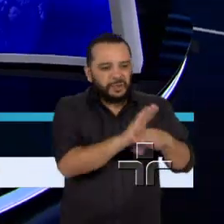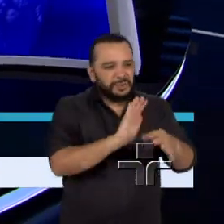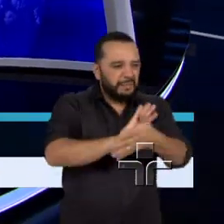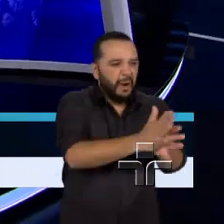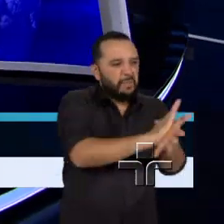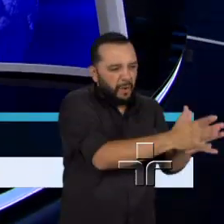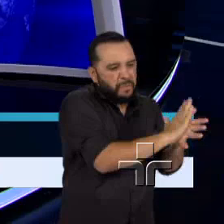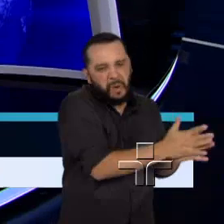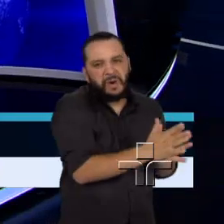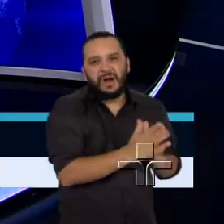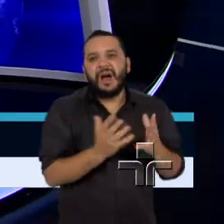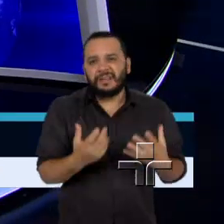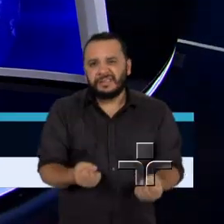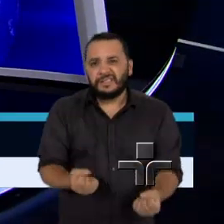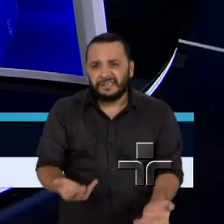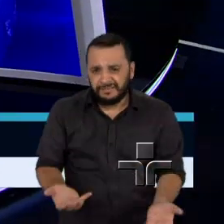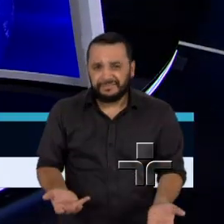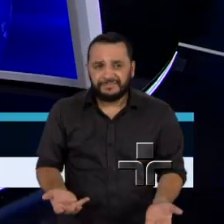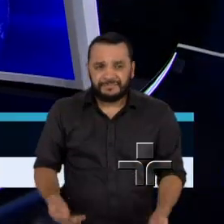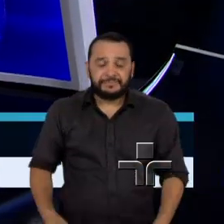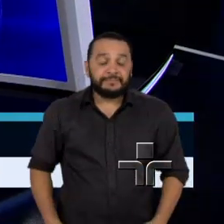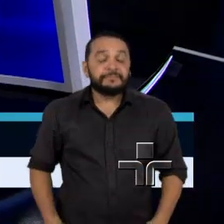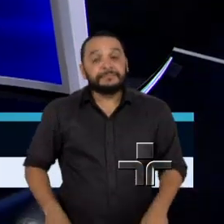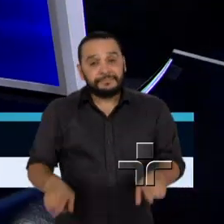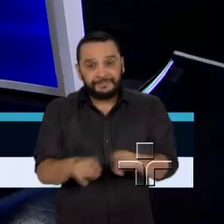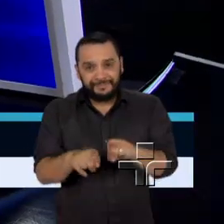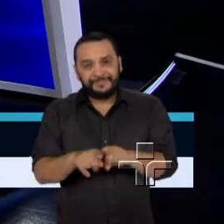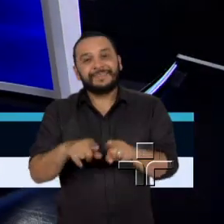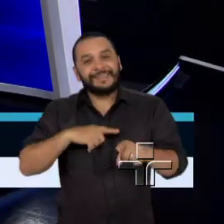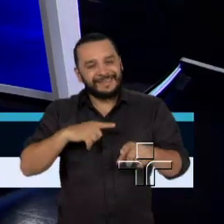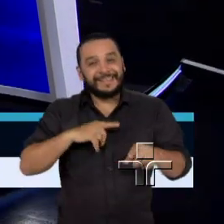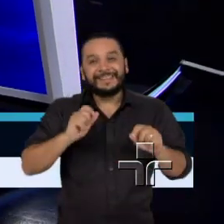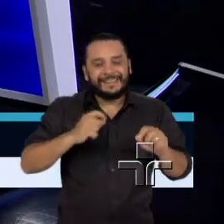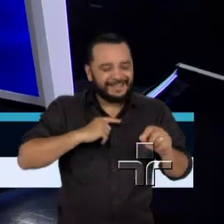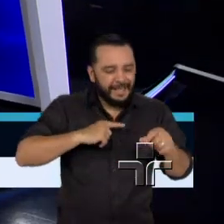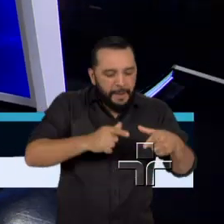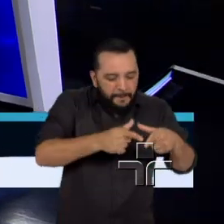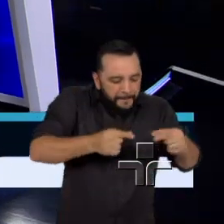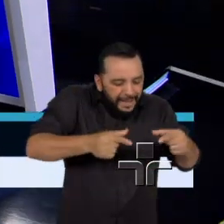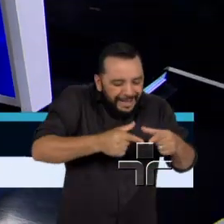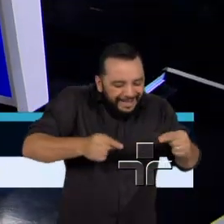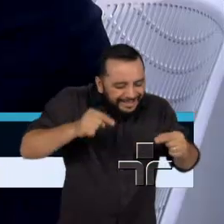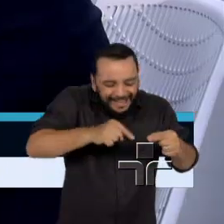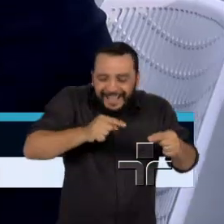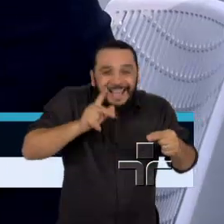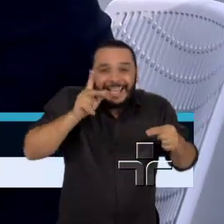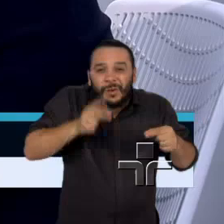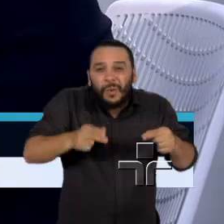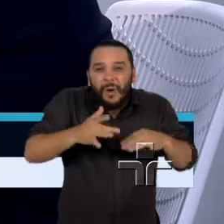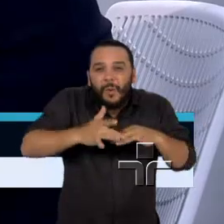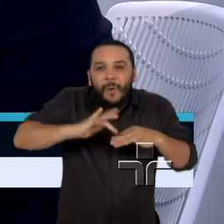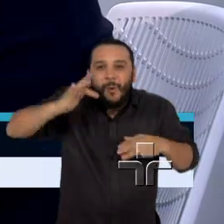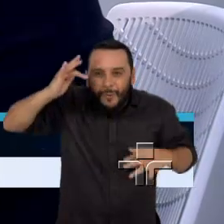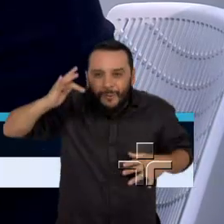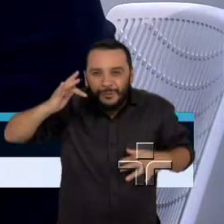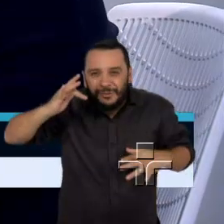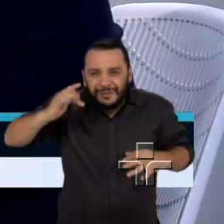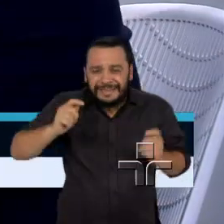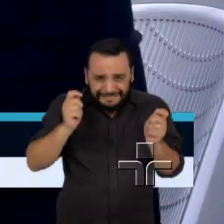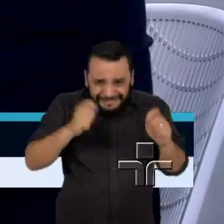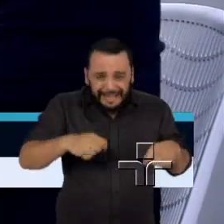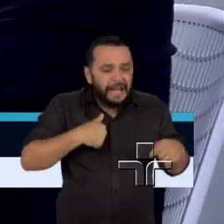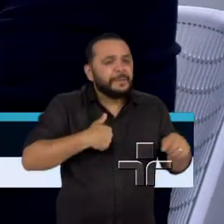Senes, ainda há pouca divulgação dos tesouros medicinais como as plantas, né? Tem como trabalhar essa riqueza sem prejudicar a